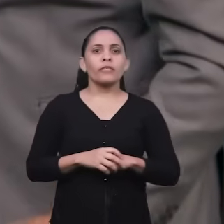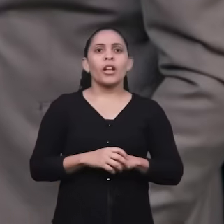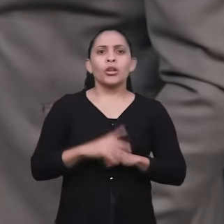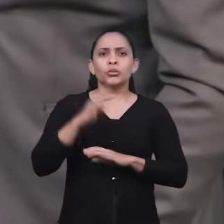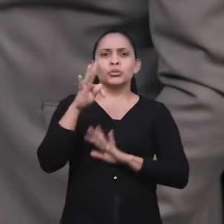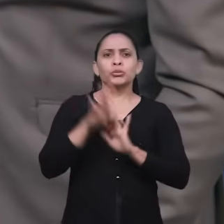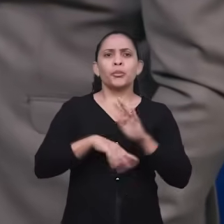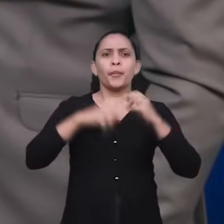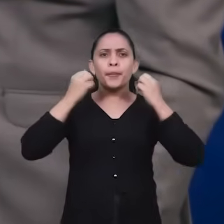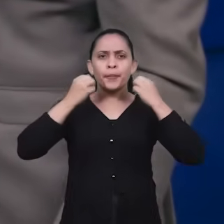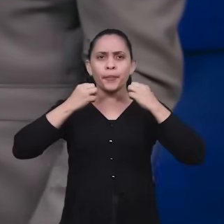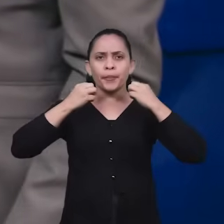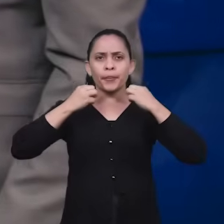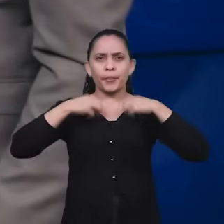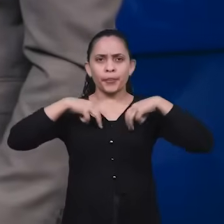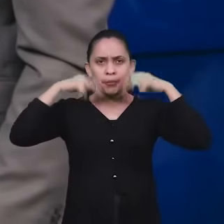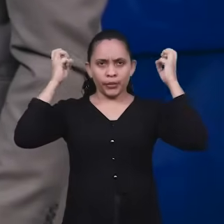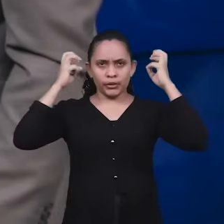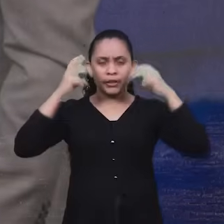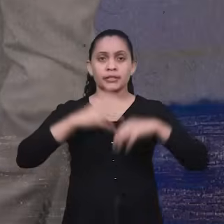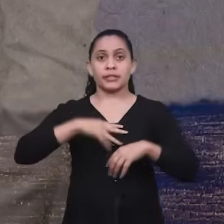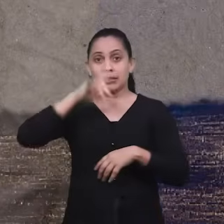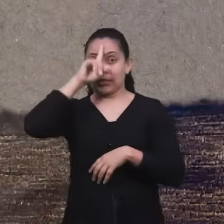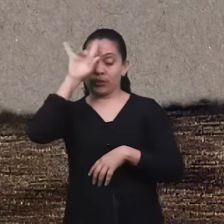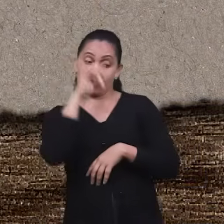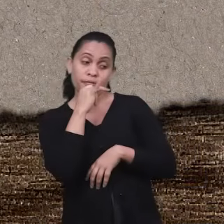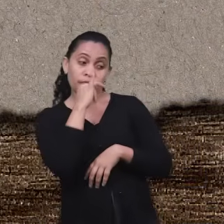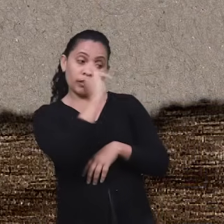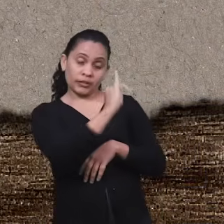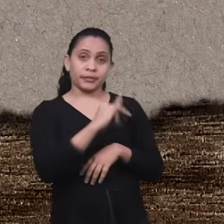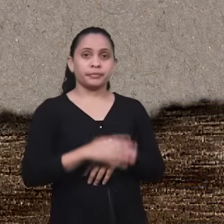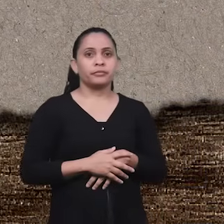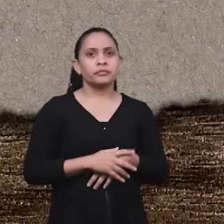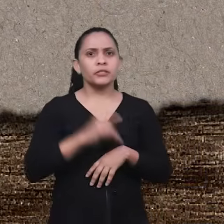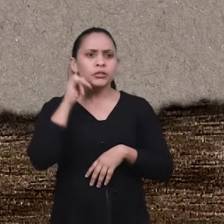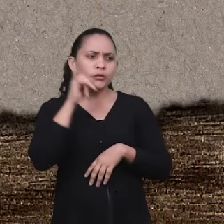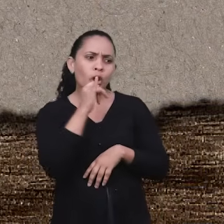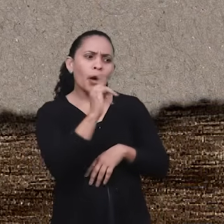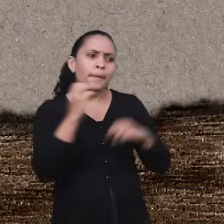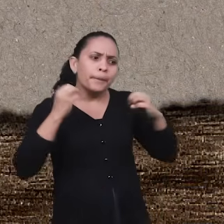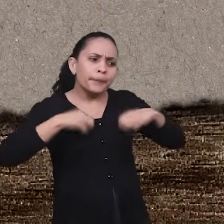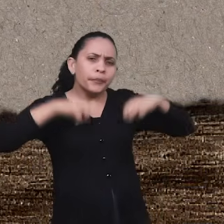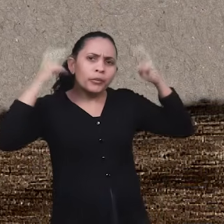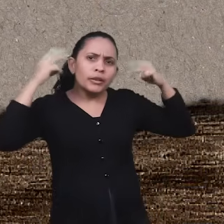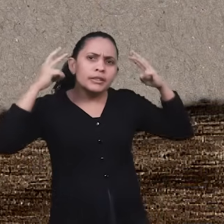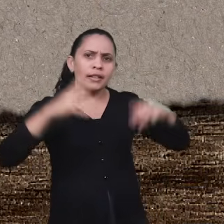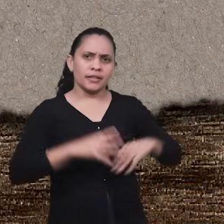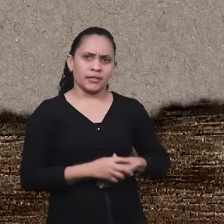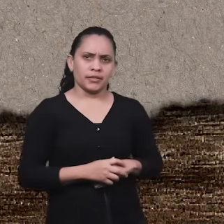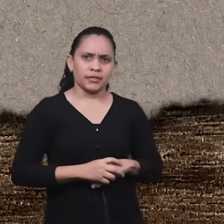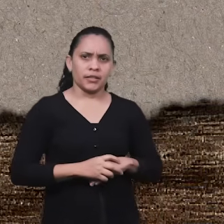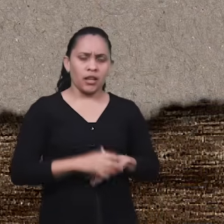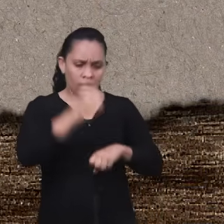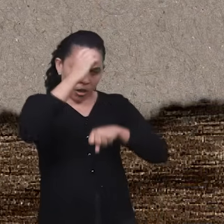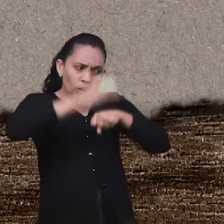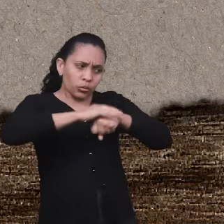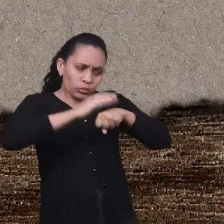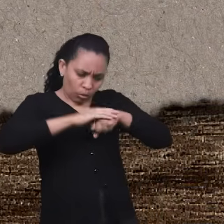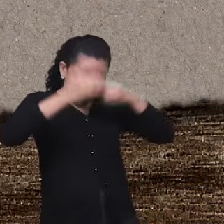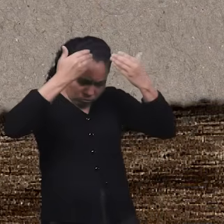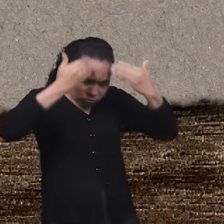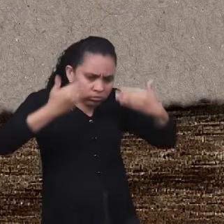Vejamos. Deus falando com Moisés. E disse Deus a Moisés: Eu sou o que